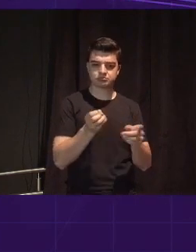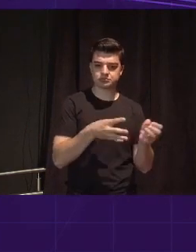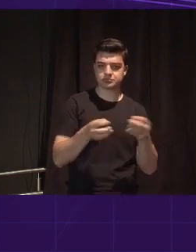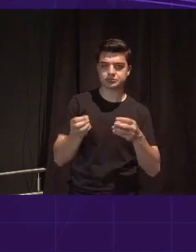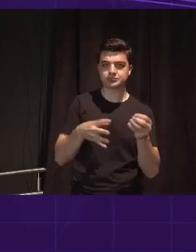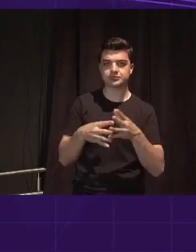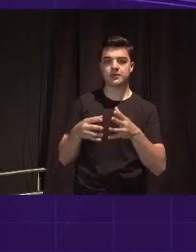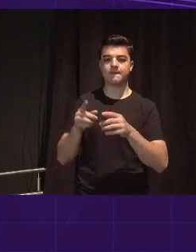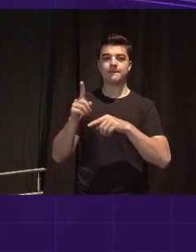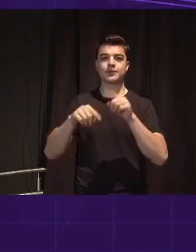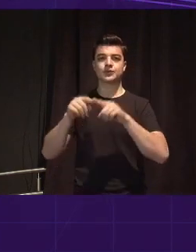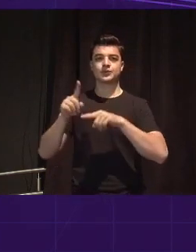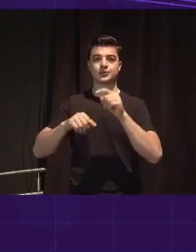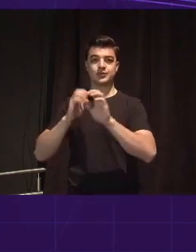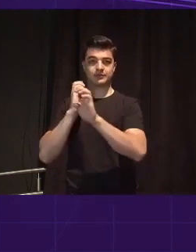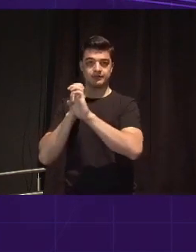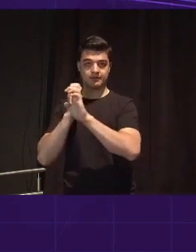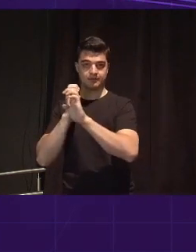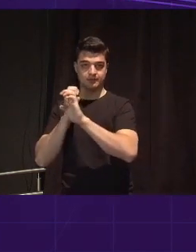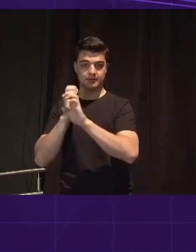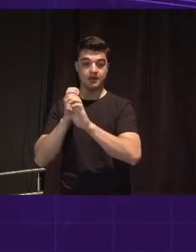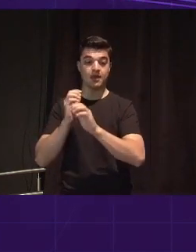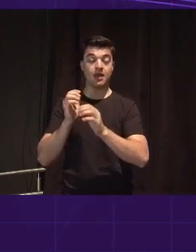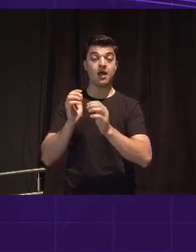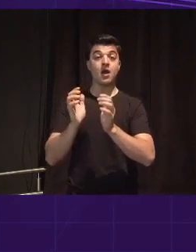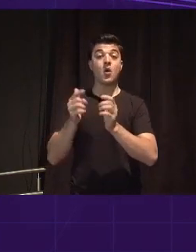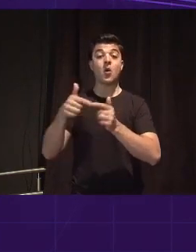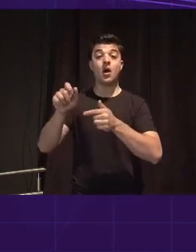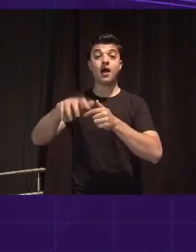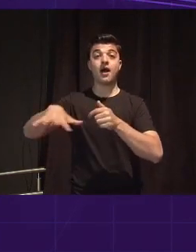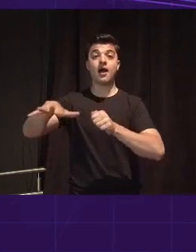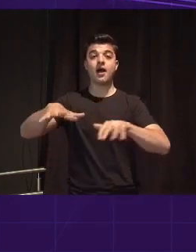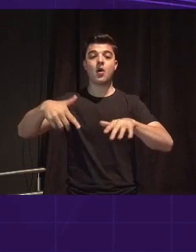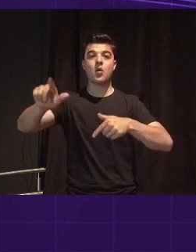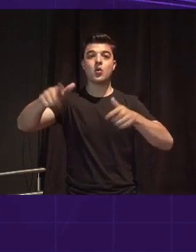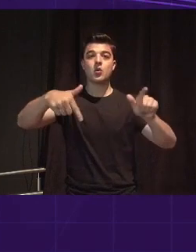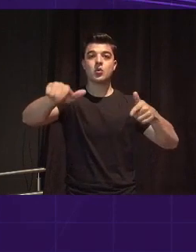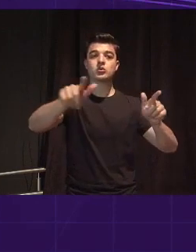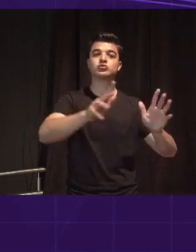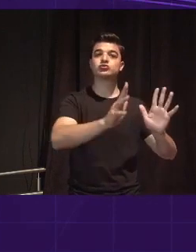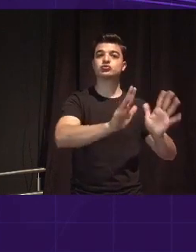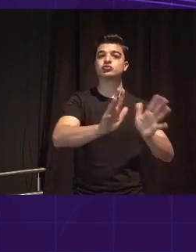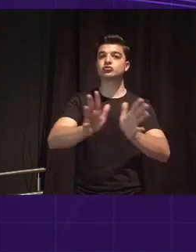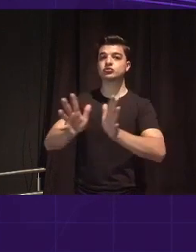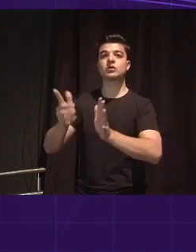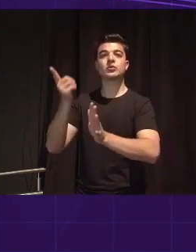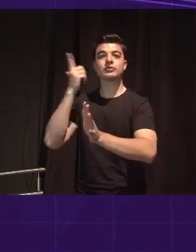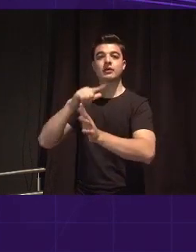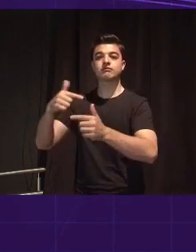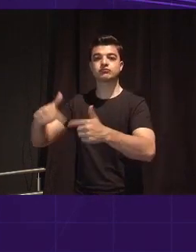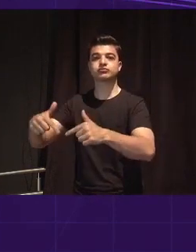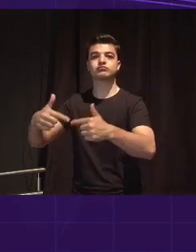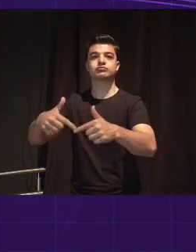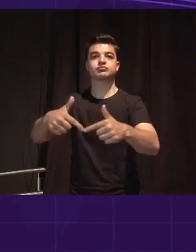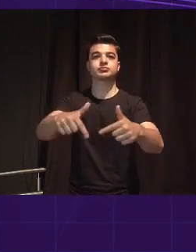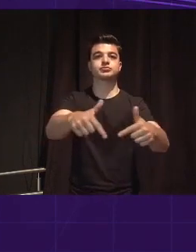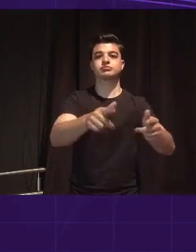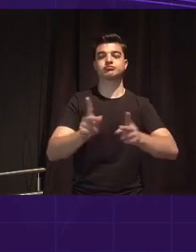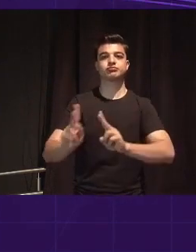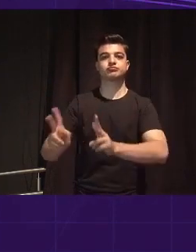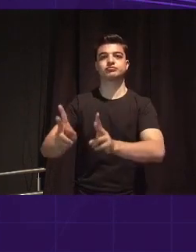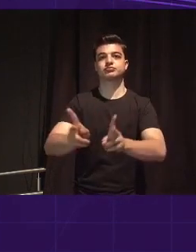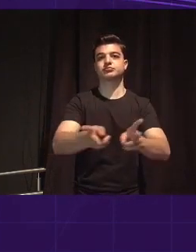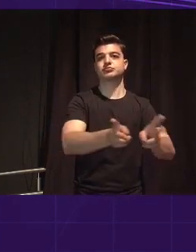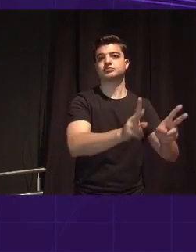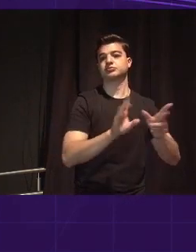e engenharia, as outras áreas já estão capacitadas e estão hábeis para continuar o trabalho que precisa ser feito dentro de cada área,